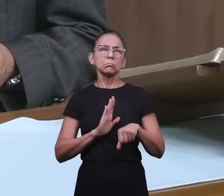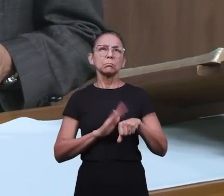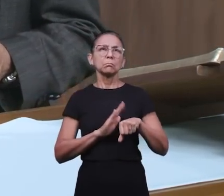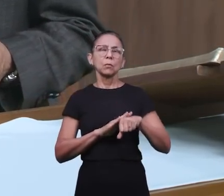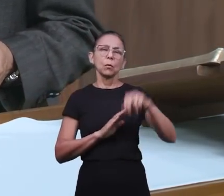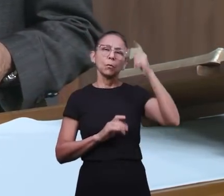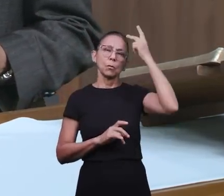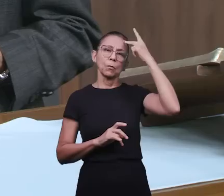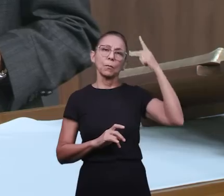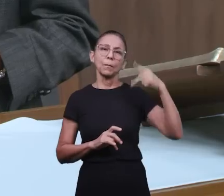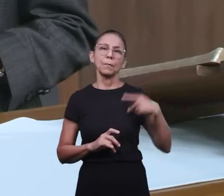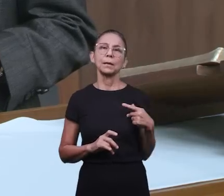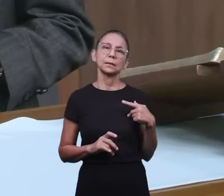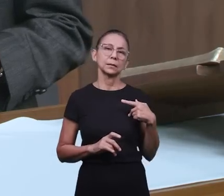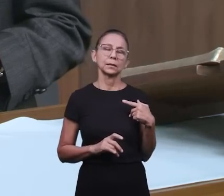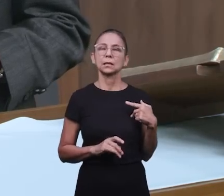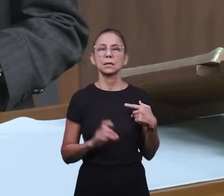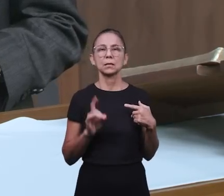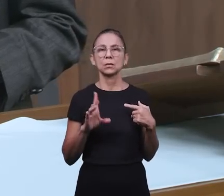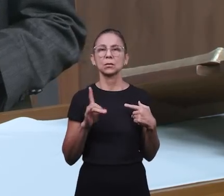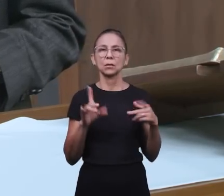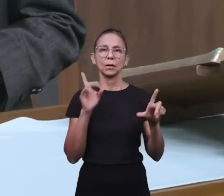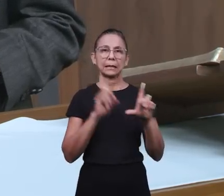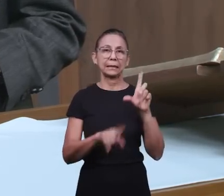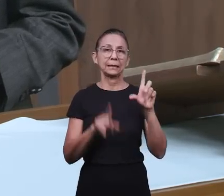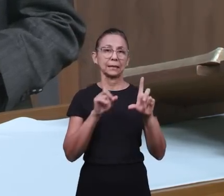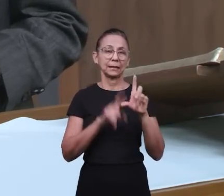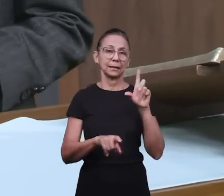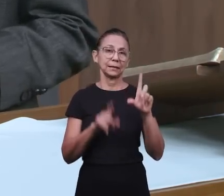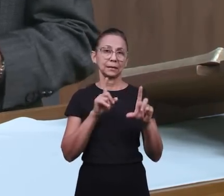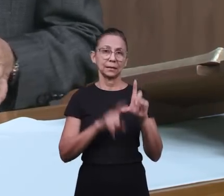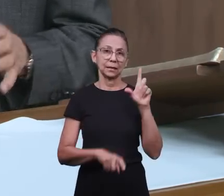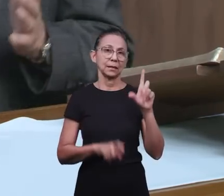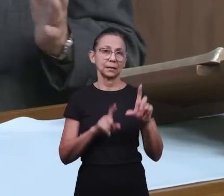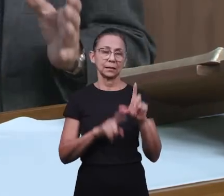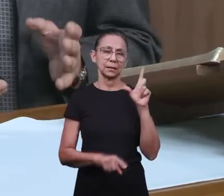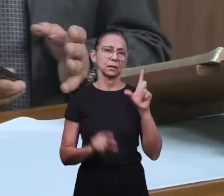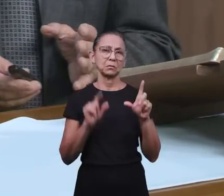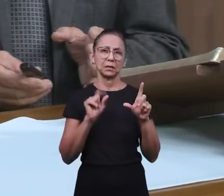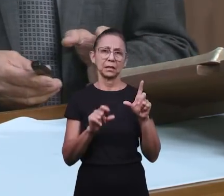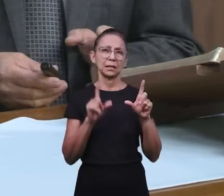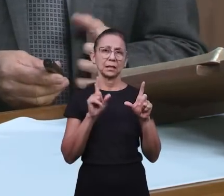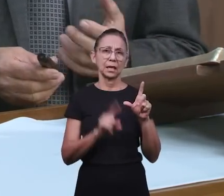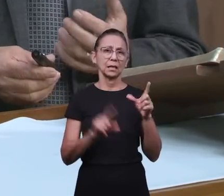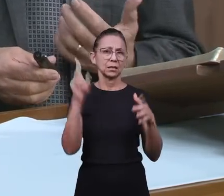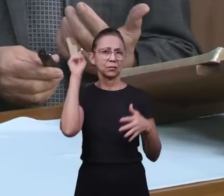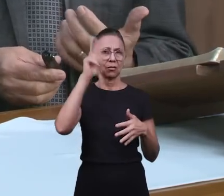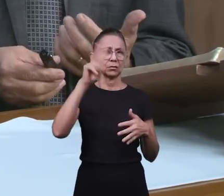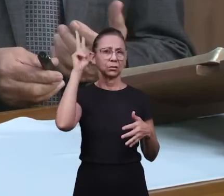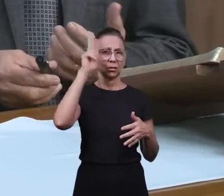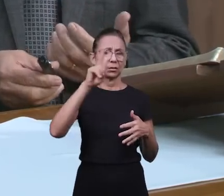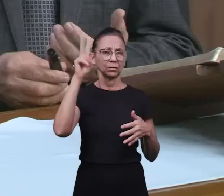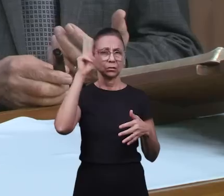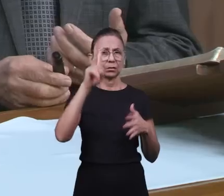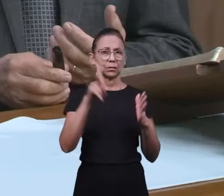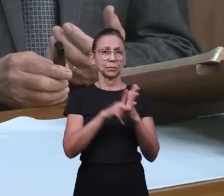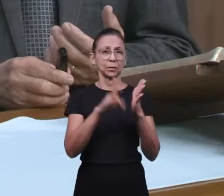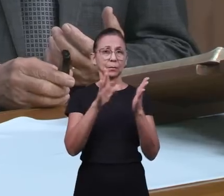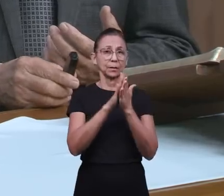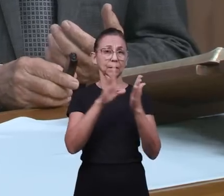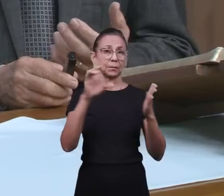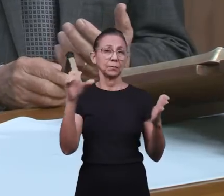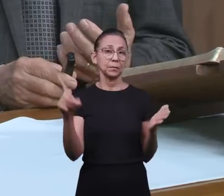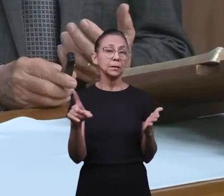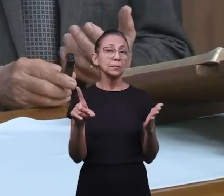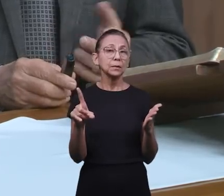baseado na interpretação de letra literária. A mensagem desse culto, ele é uma proclamação de